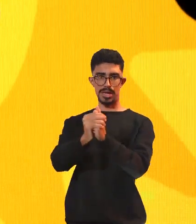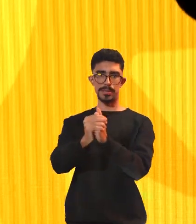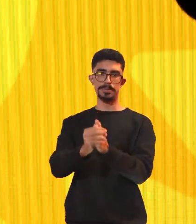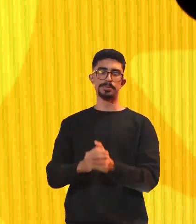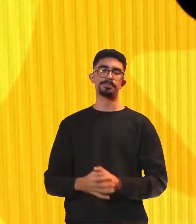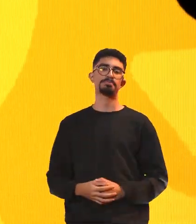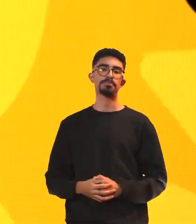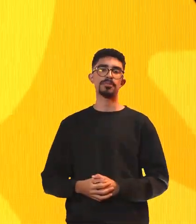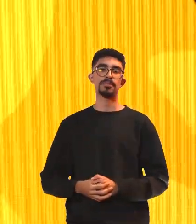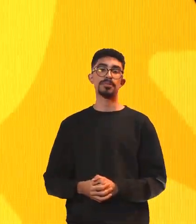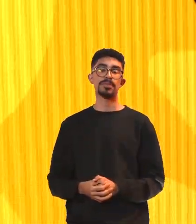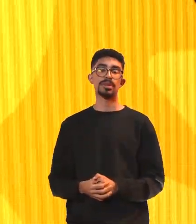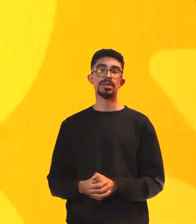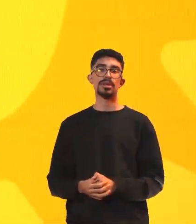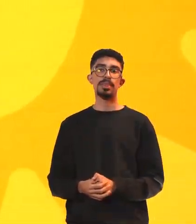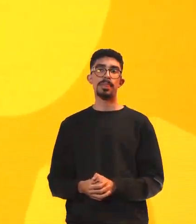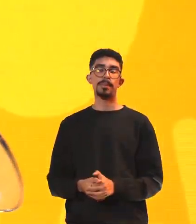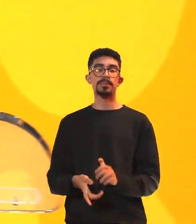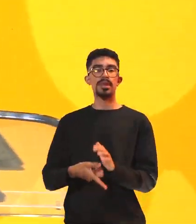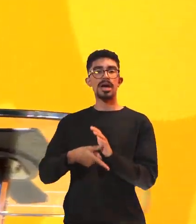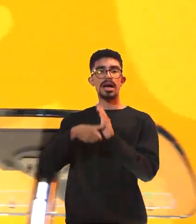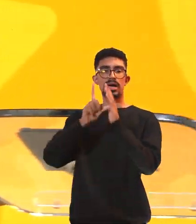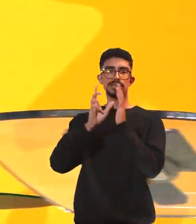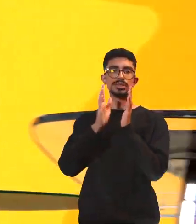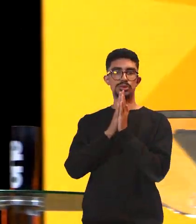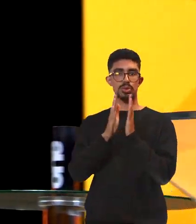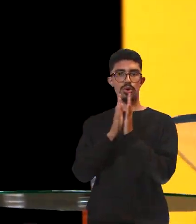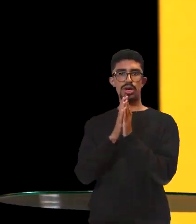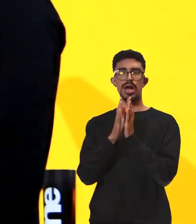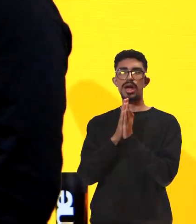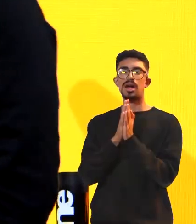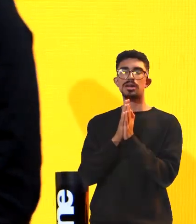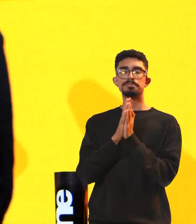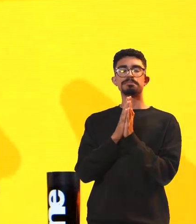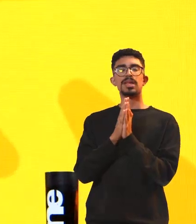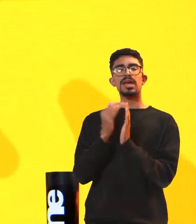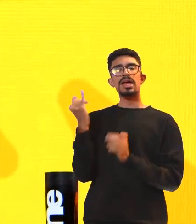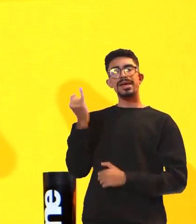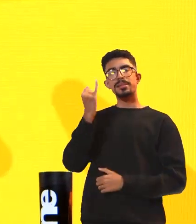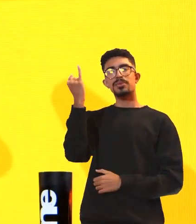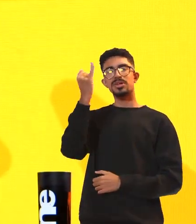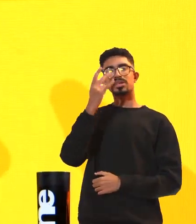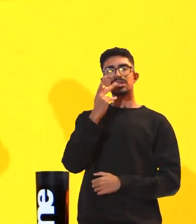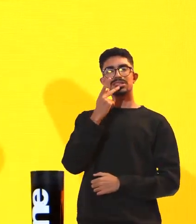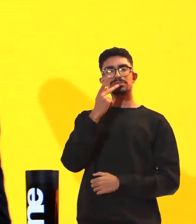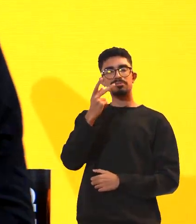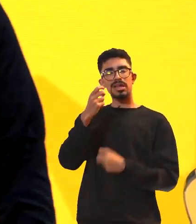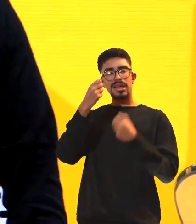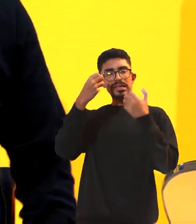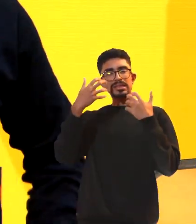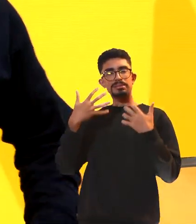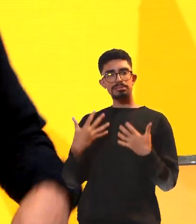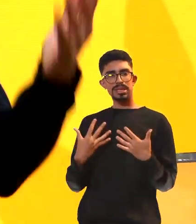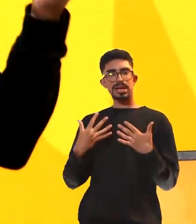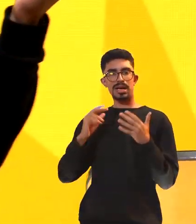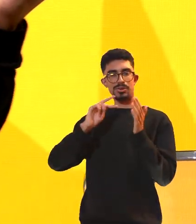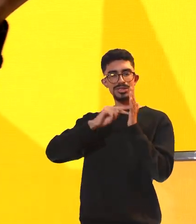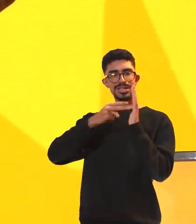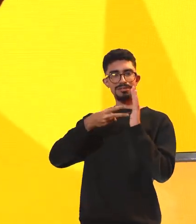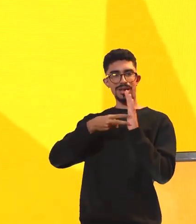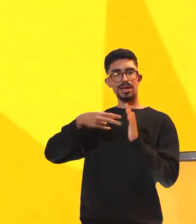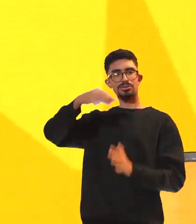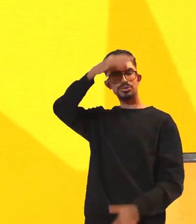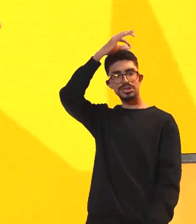E antes da gente orar, eu sinto que é importante falar da bênção que é a santidade. Por